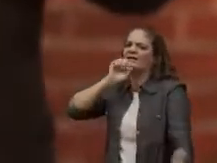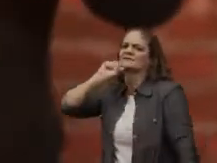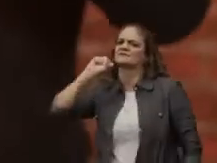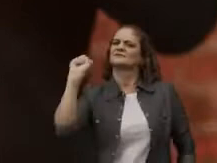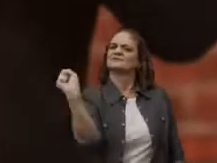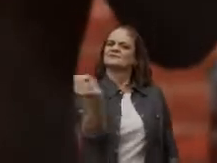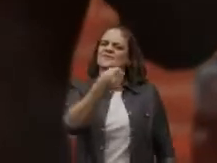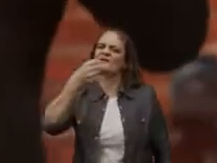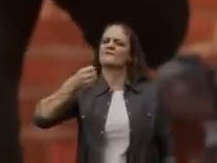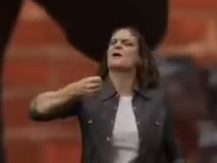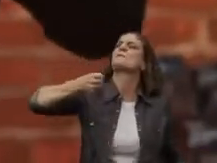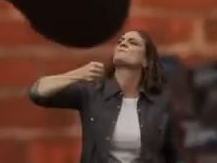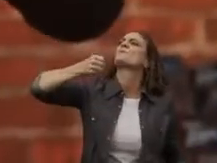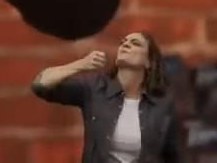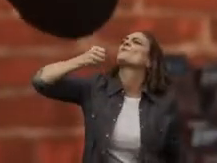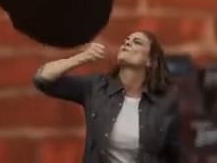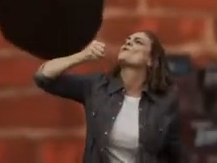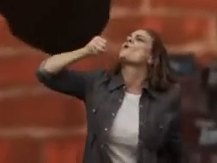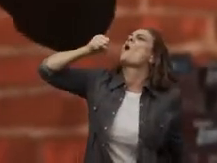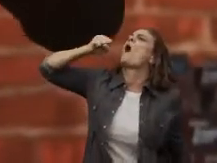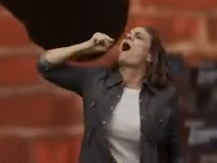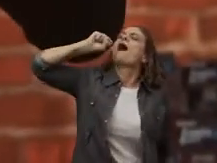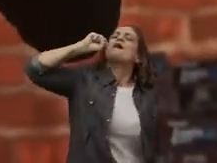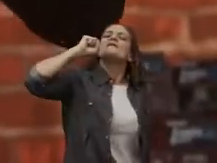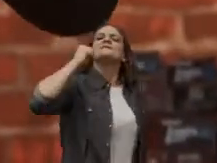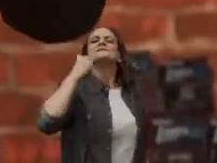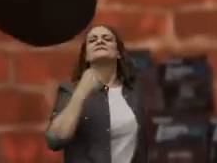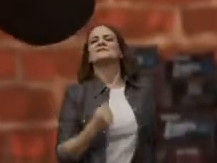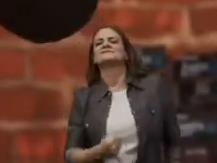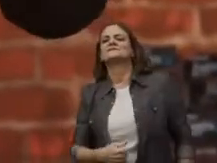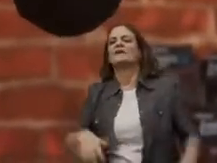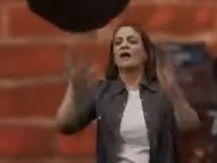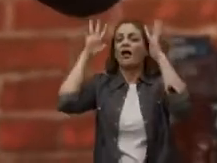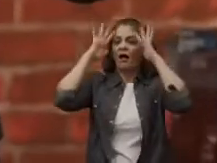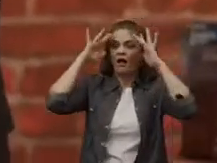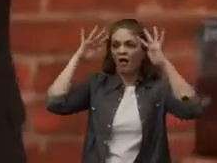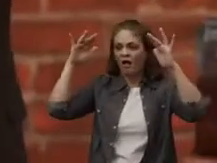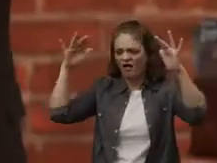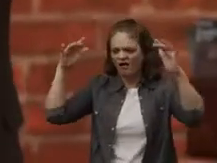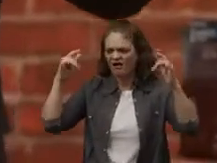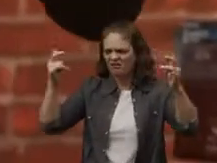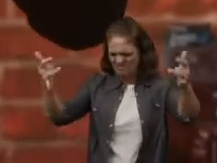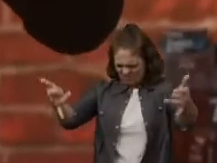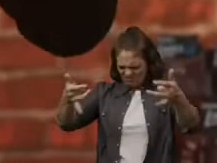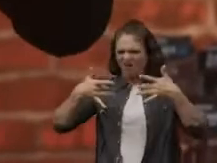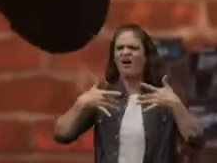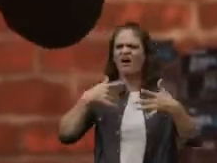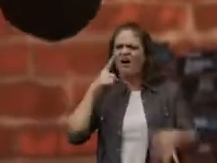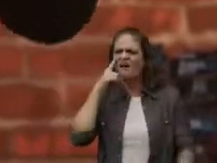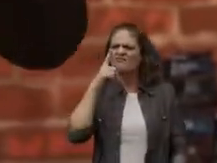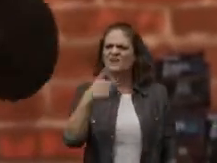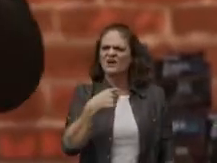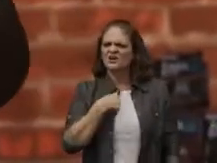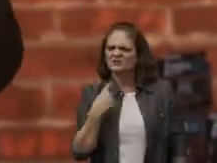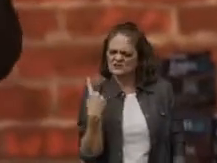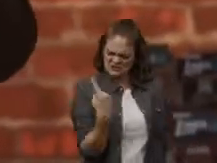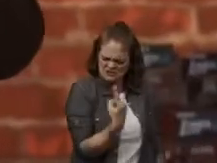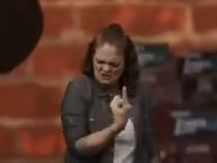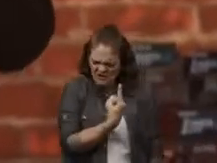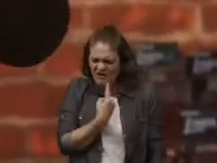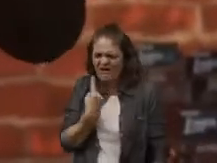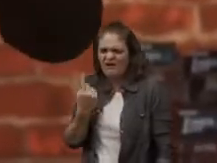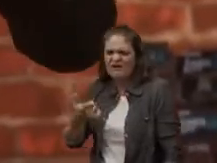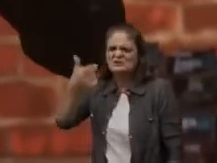E quando vem a lucidez, estou sozinho outra vez. Então eu